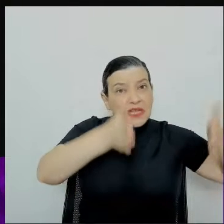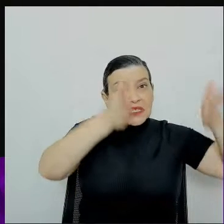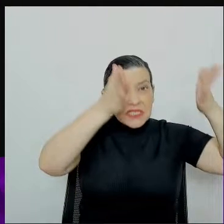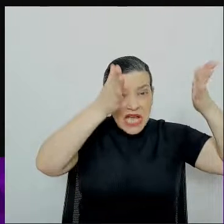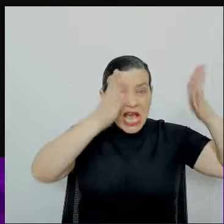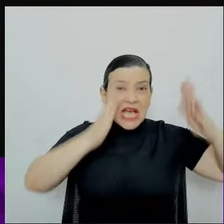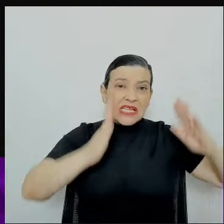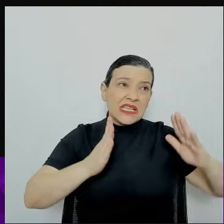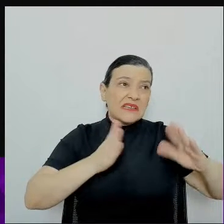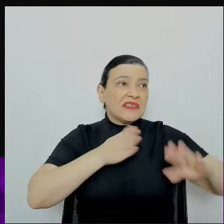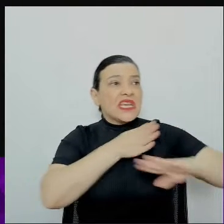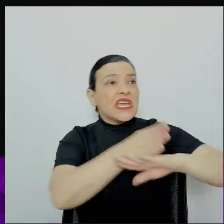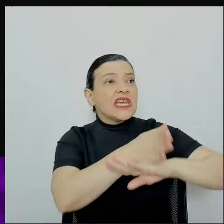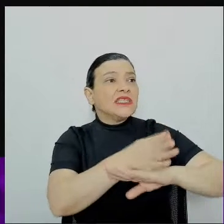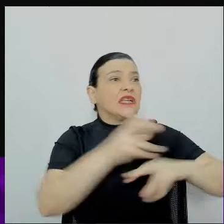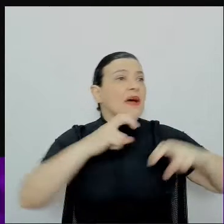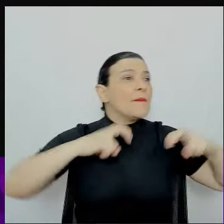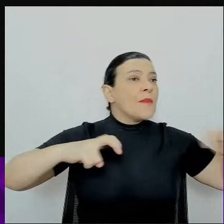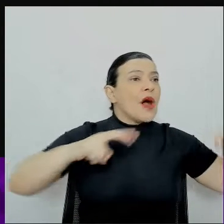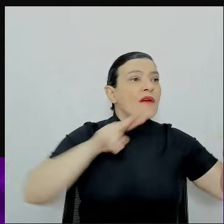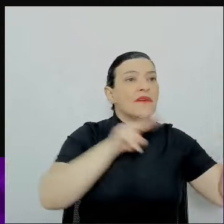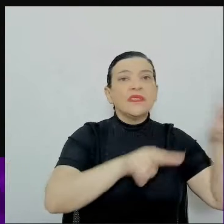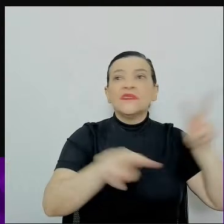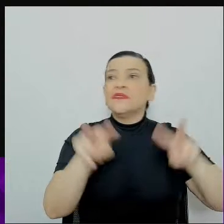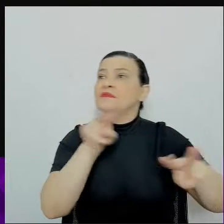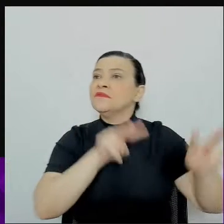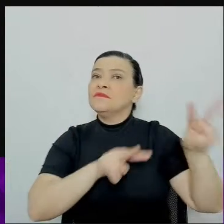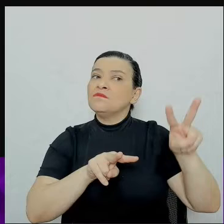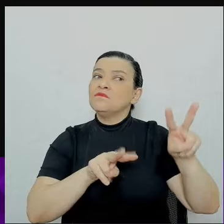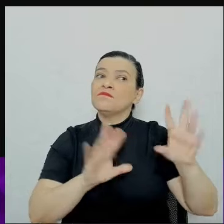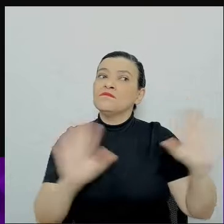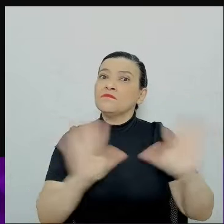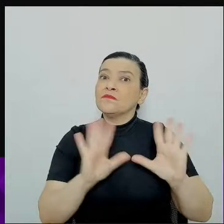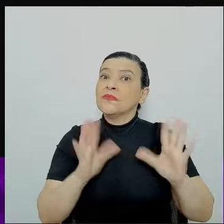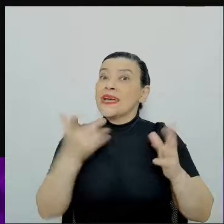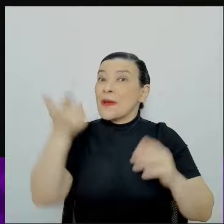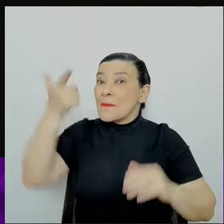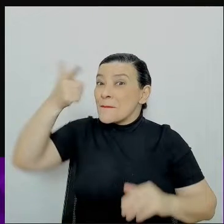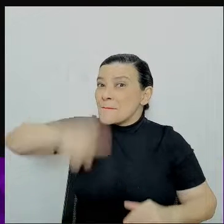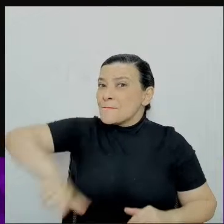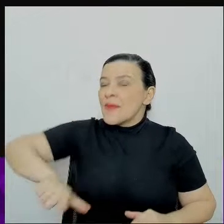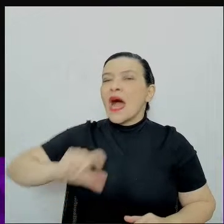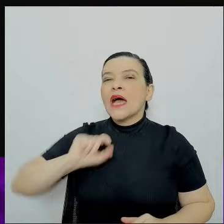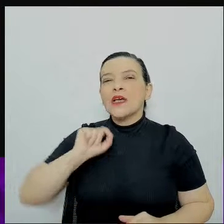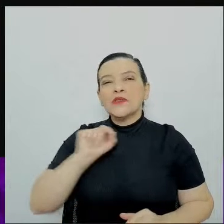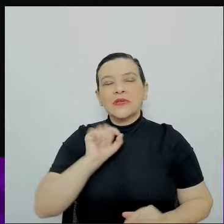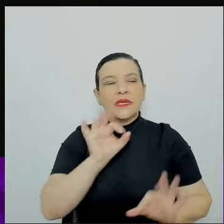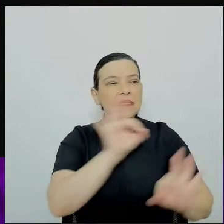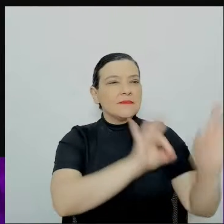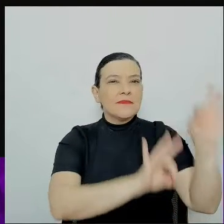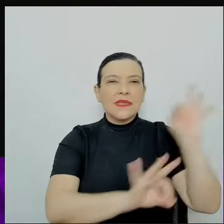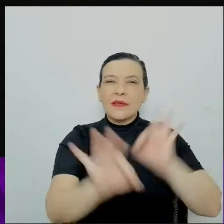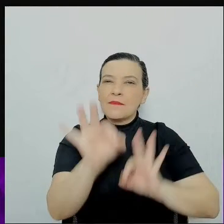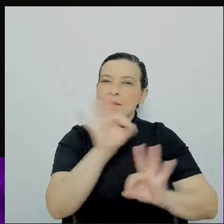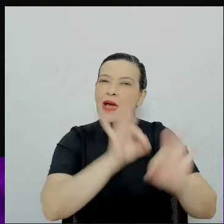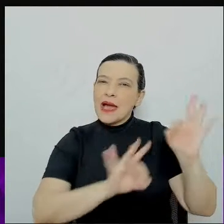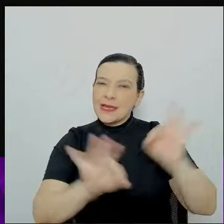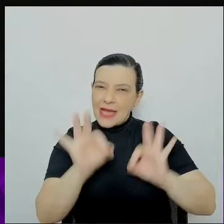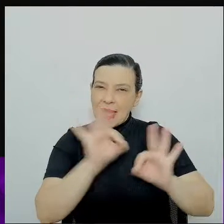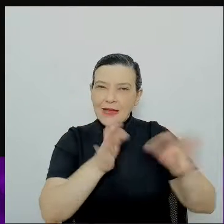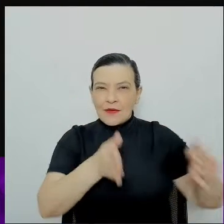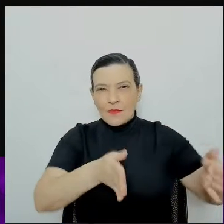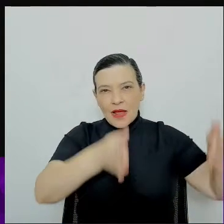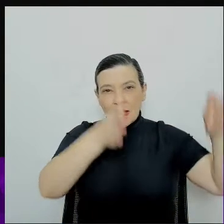os móveis, ver isso, ver aquilo. Eu cheguei, eu vi que eles estavam projetando uma experiência para mim. Tinha coisas para eu comer ali